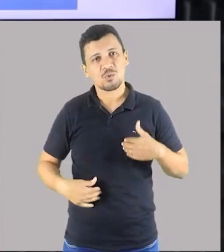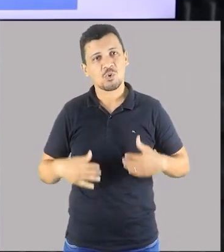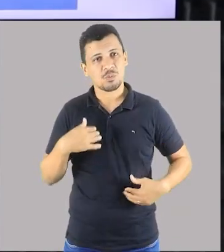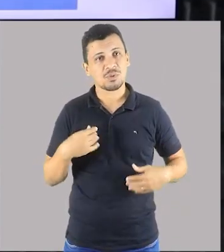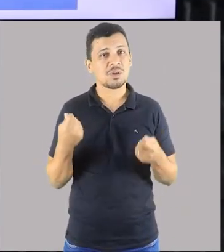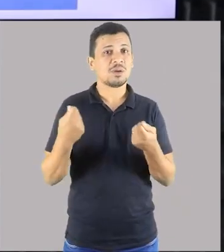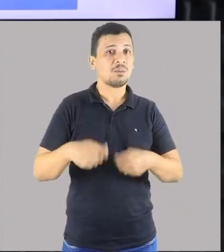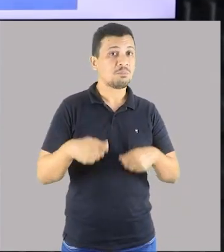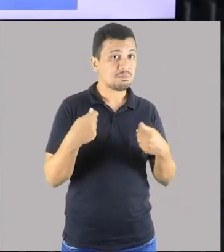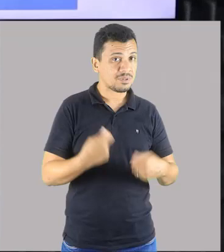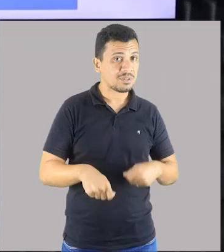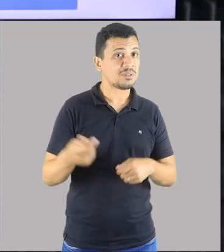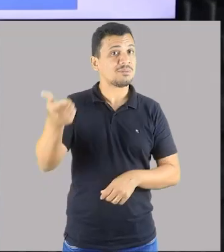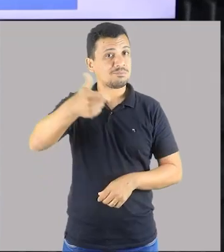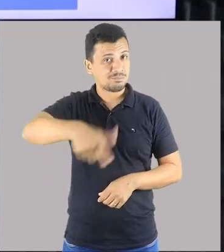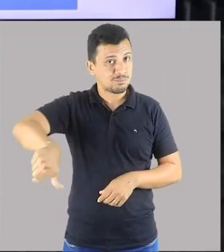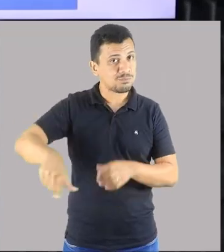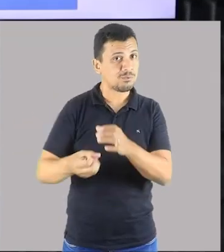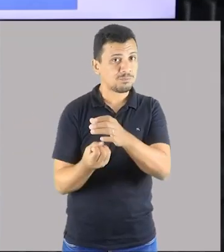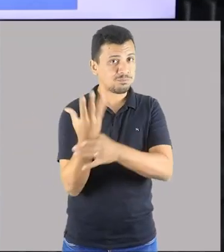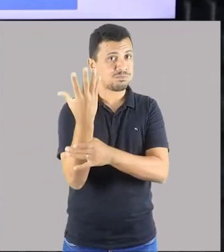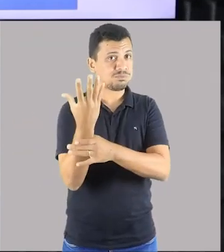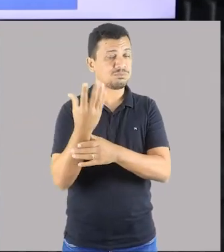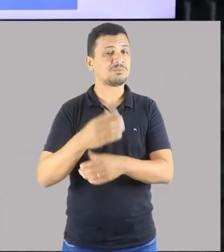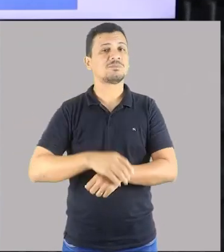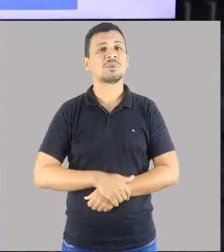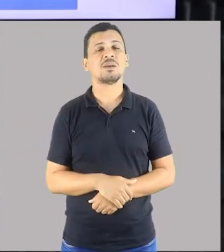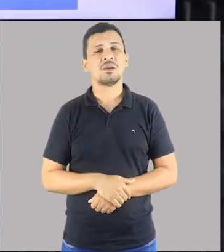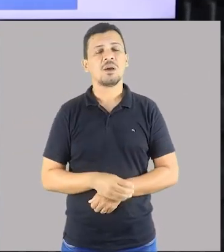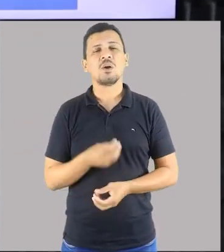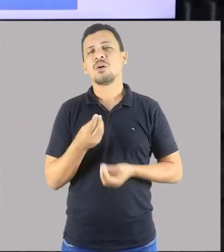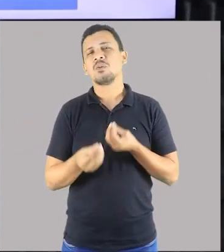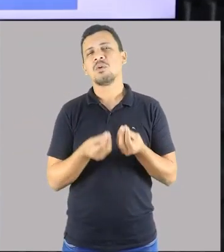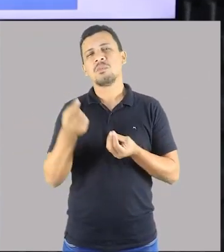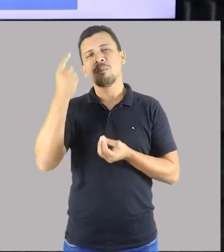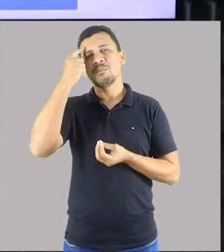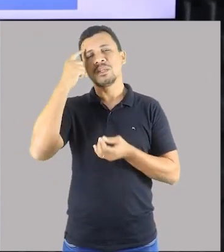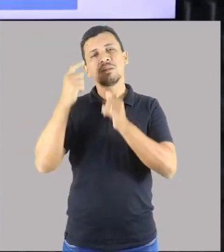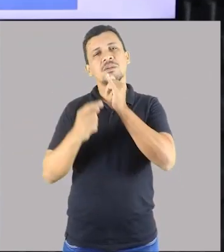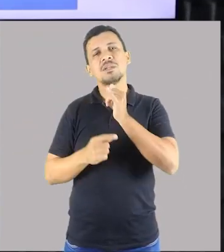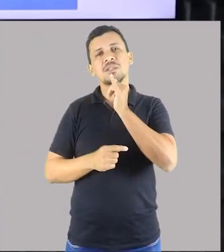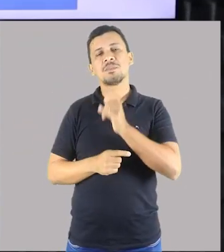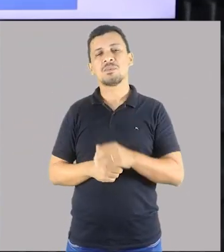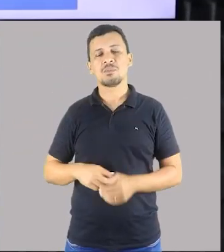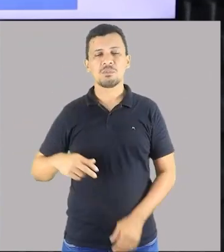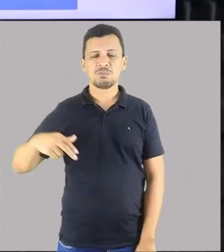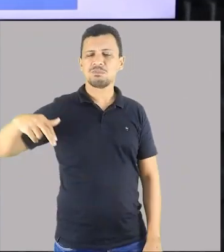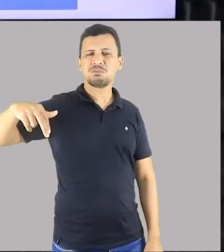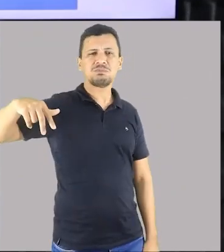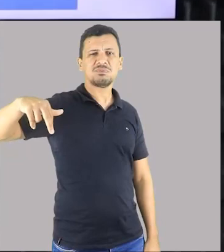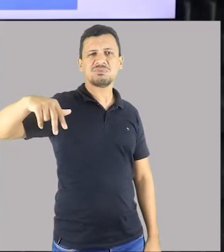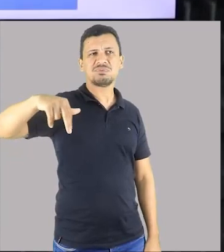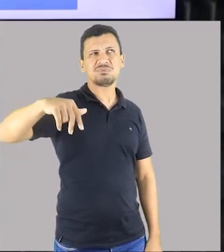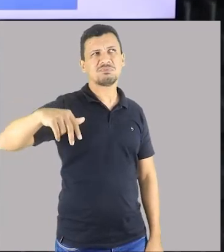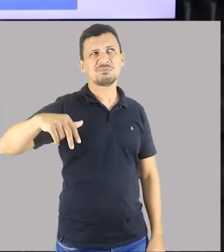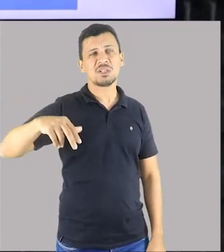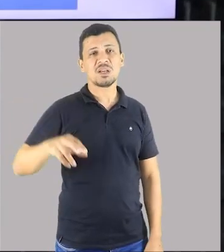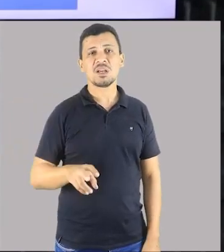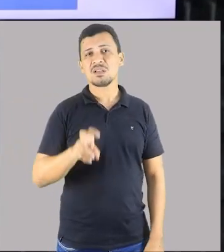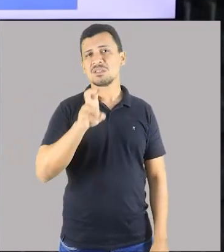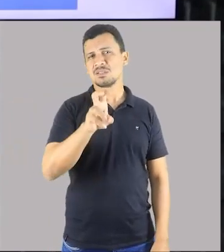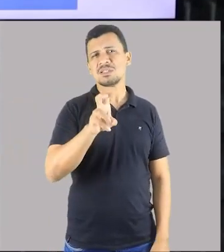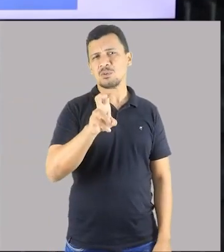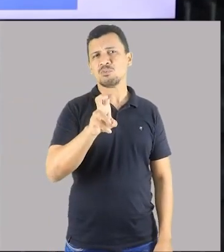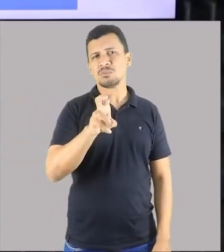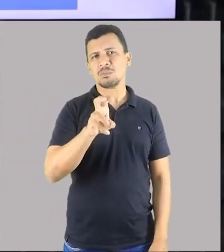ser ressintetizado. Então, pensando nesse exemplo, esse indivíduo ele vai correr ali por volta de 5